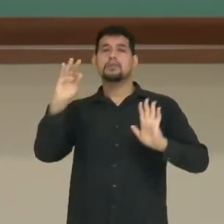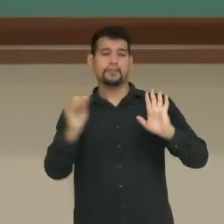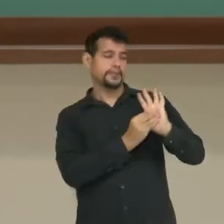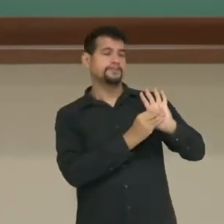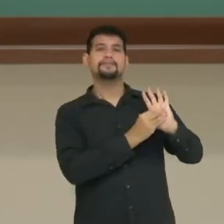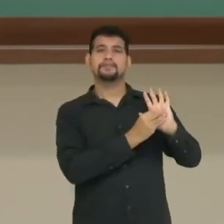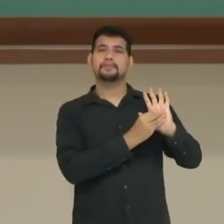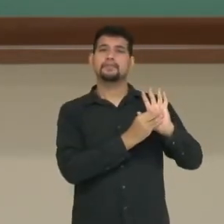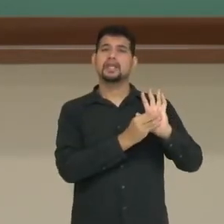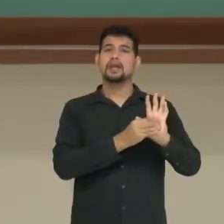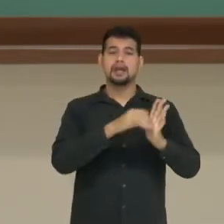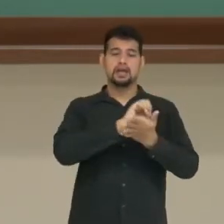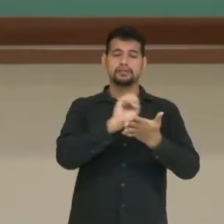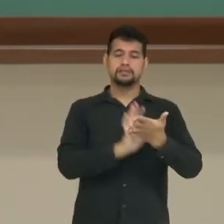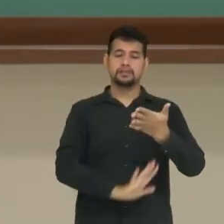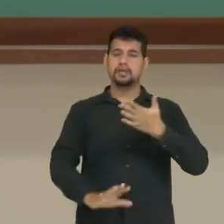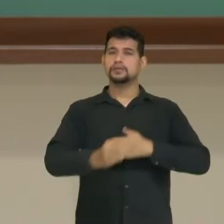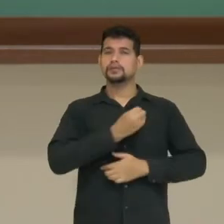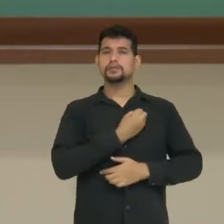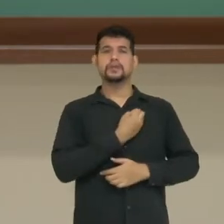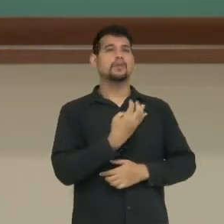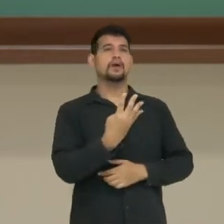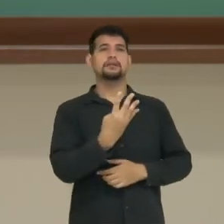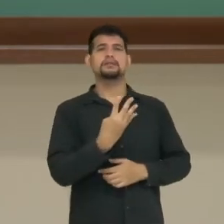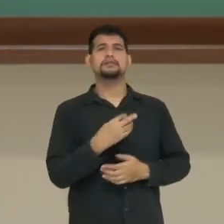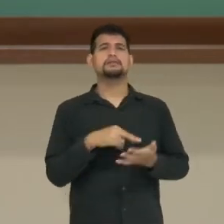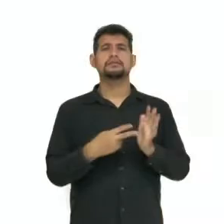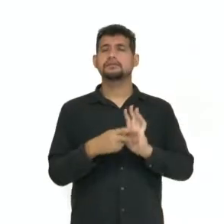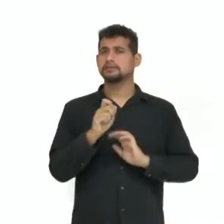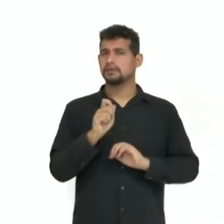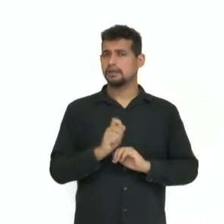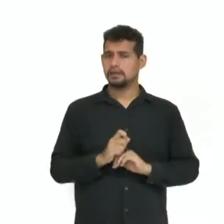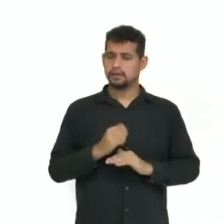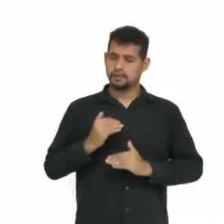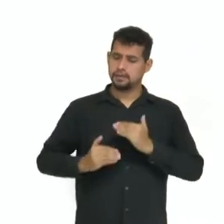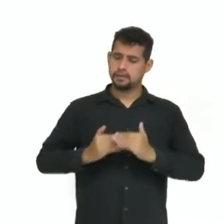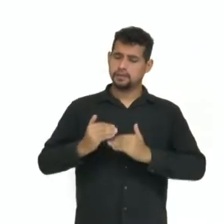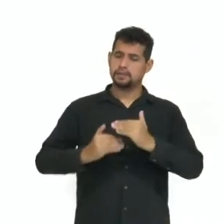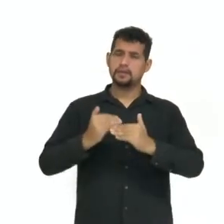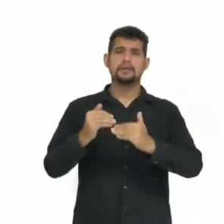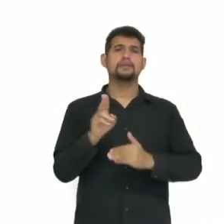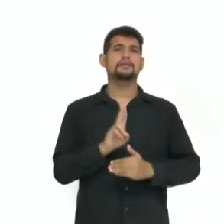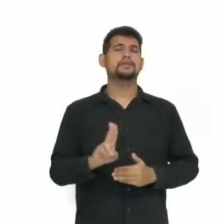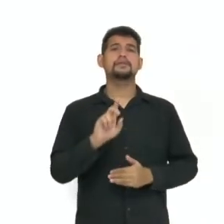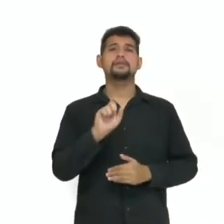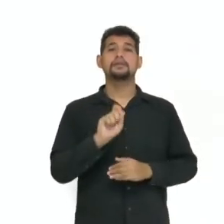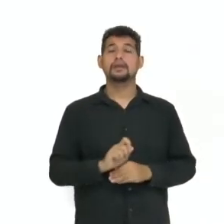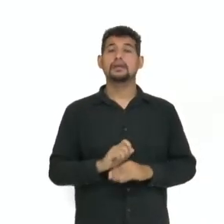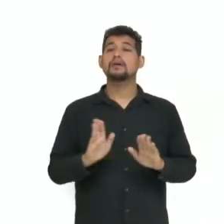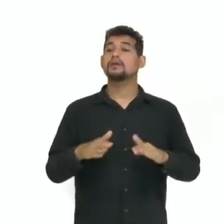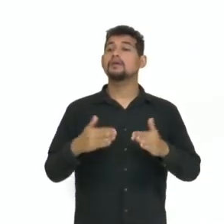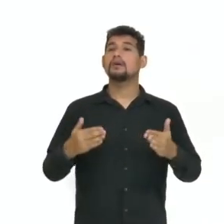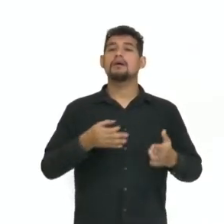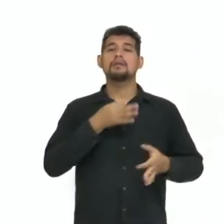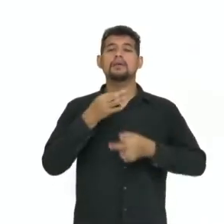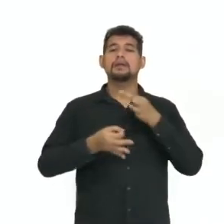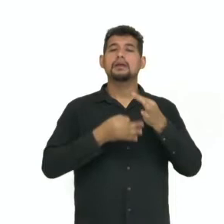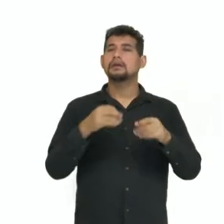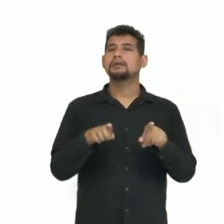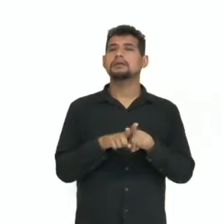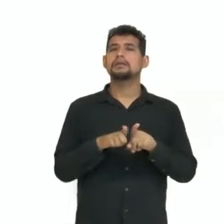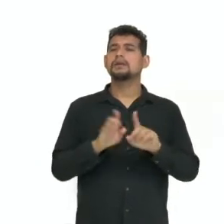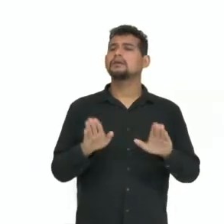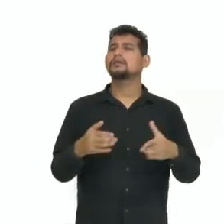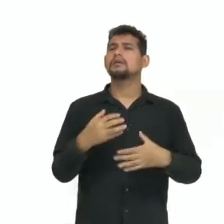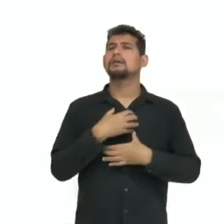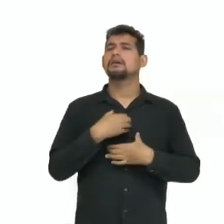A atividade 4 pede o seguinte: o periódico utilizou-se de quais argumentos, então qual